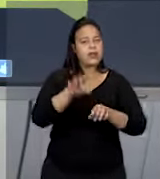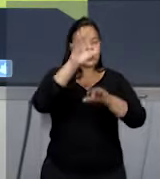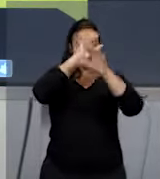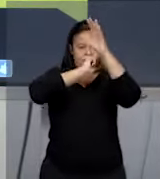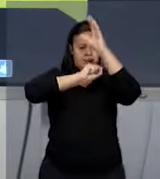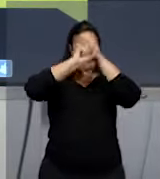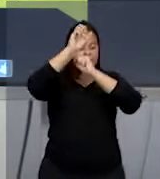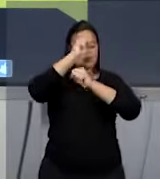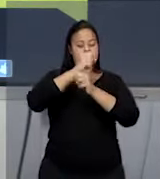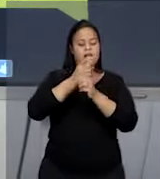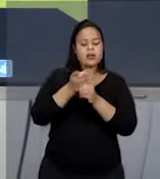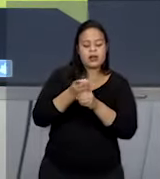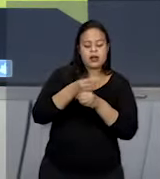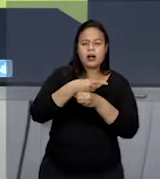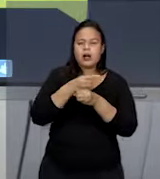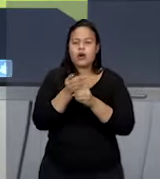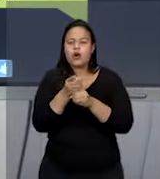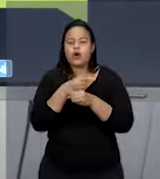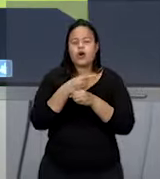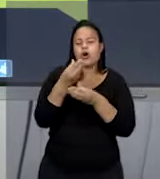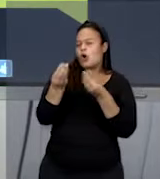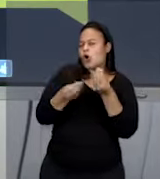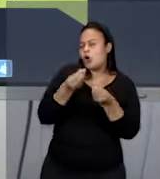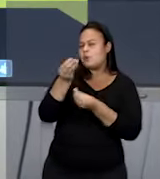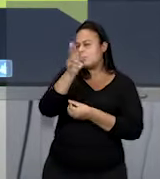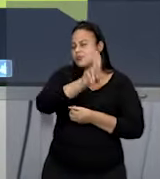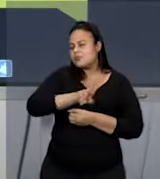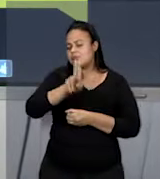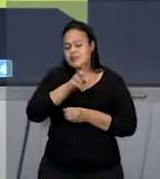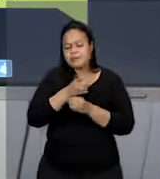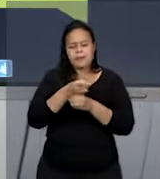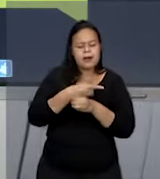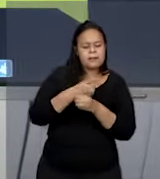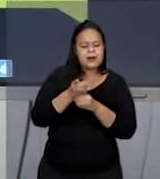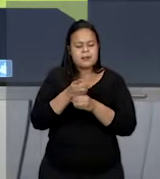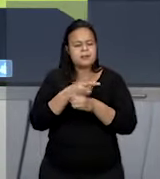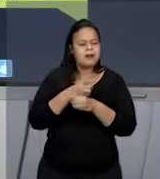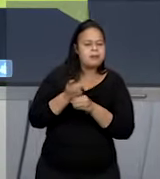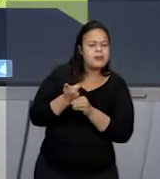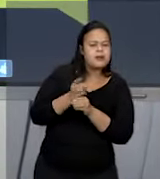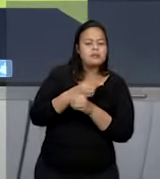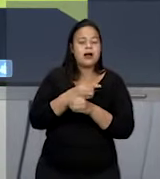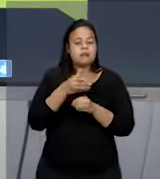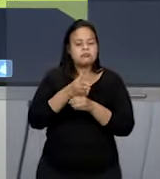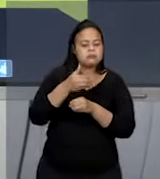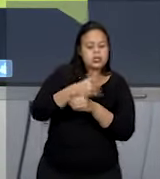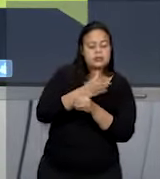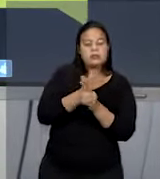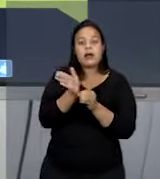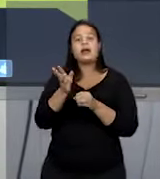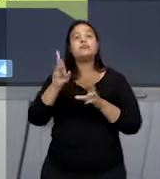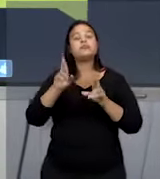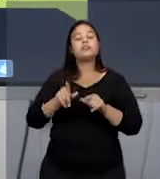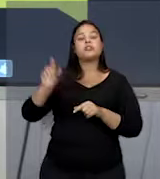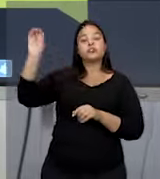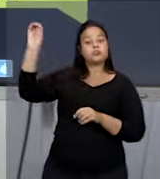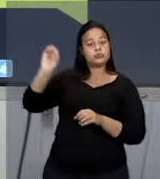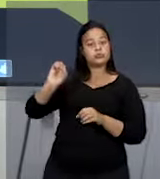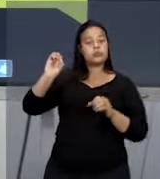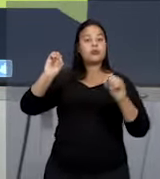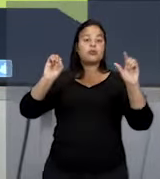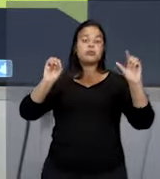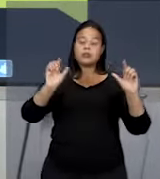a nos orientar pela bússola. A bússola, diferente do sol que vai apontar o leste ou